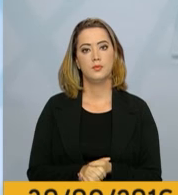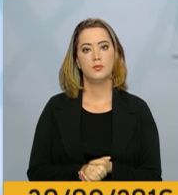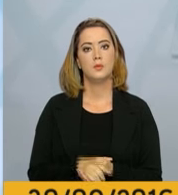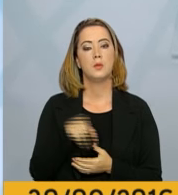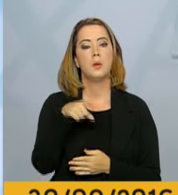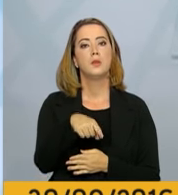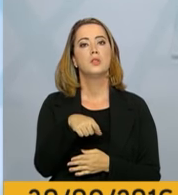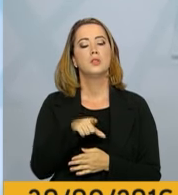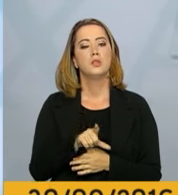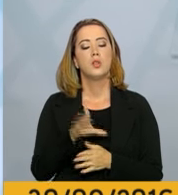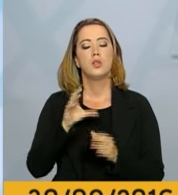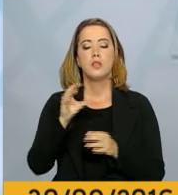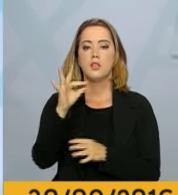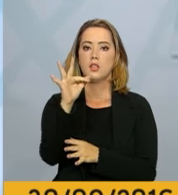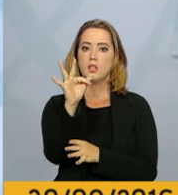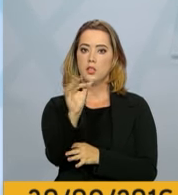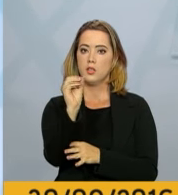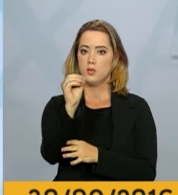deste fórum.